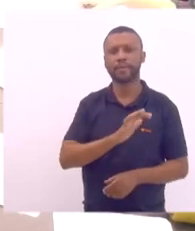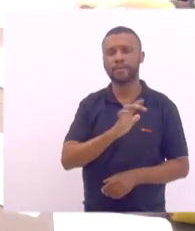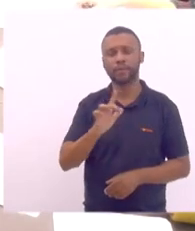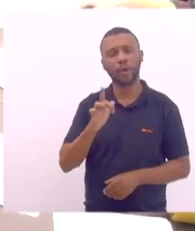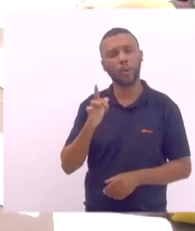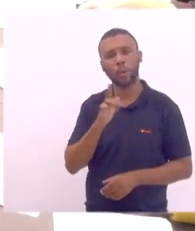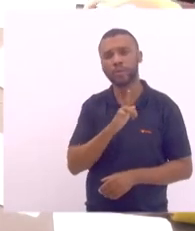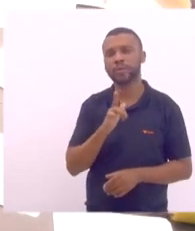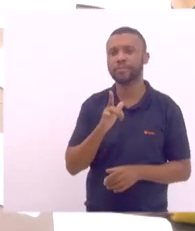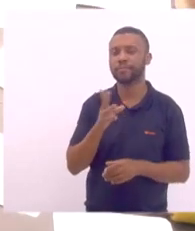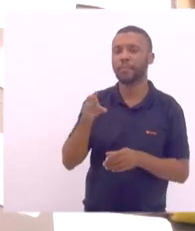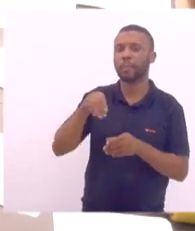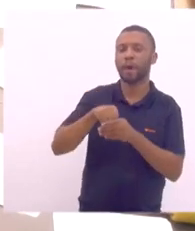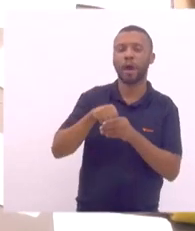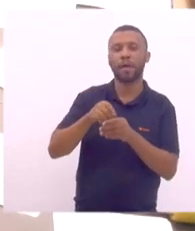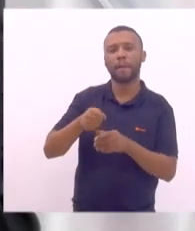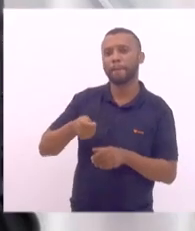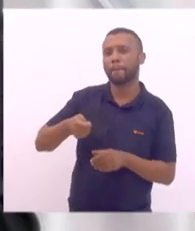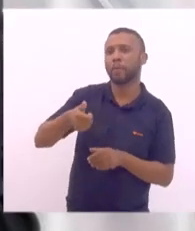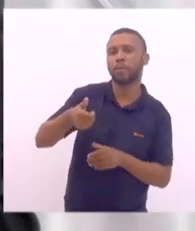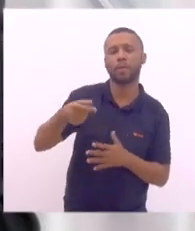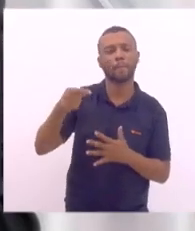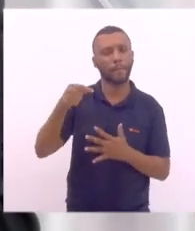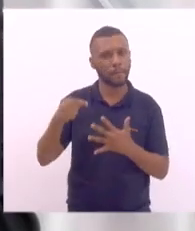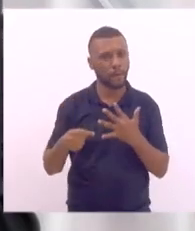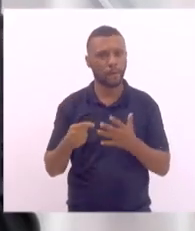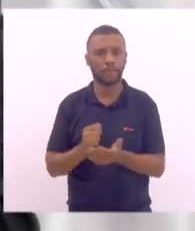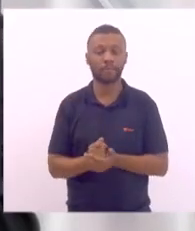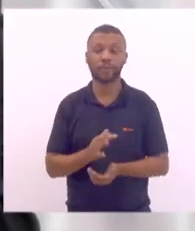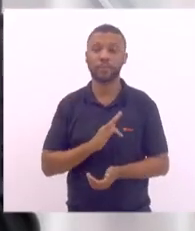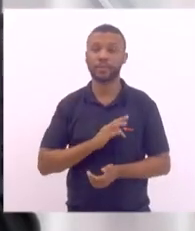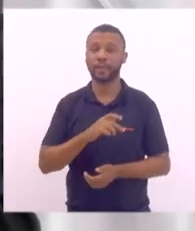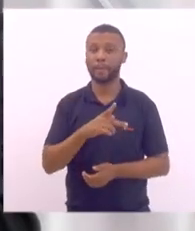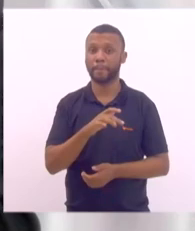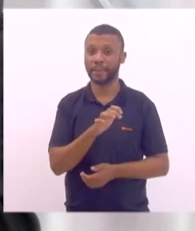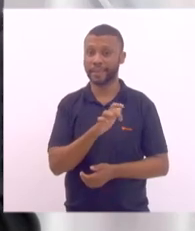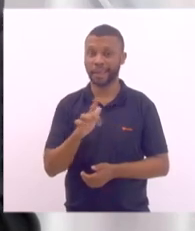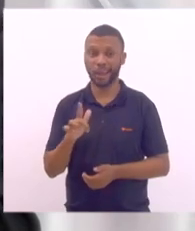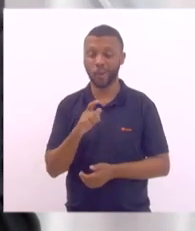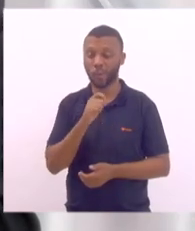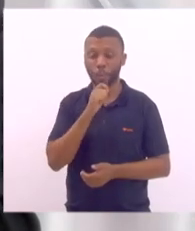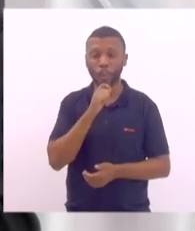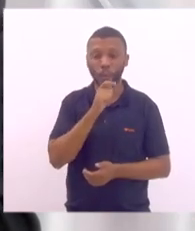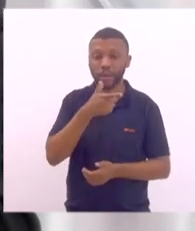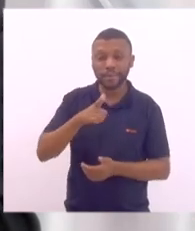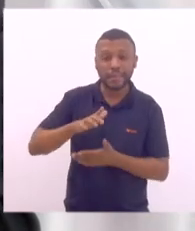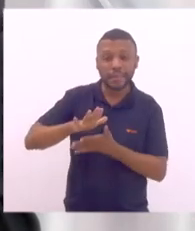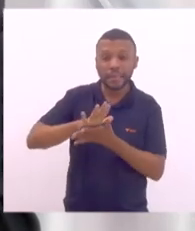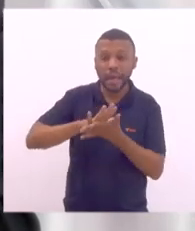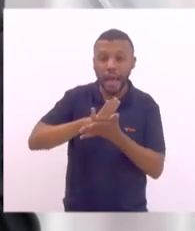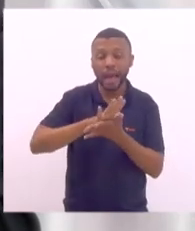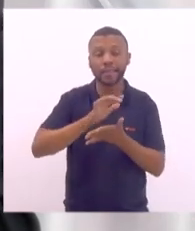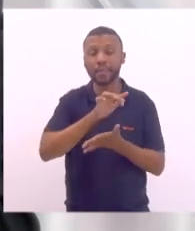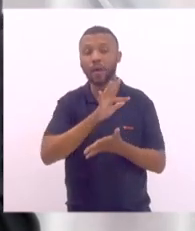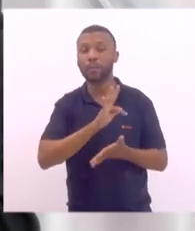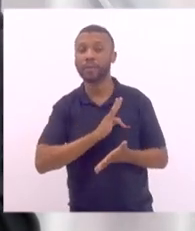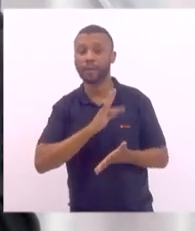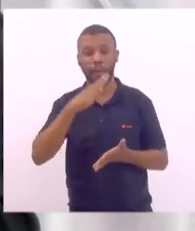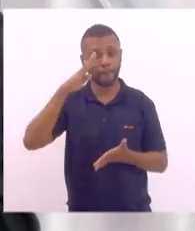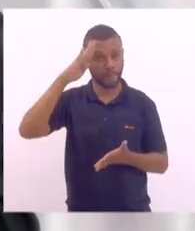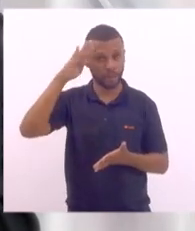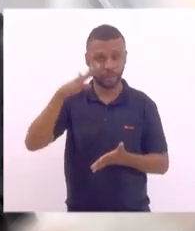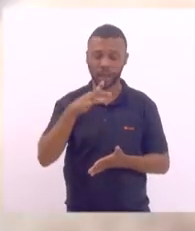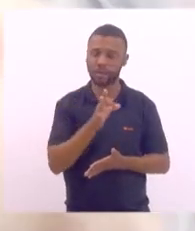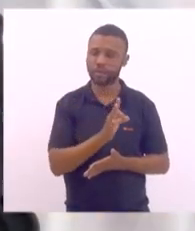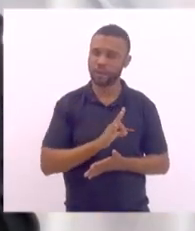para a inatividade as vantagens. A Polícia Penal não levou nem os policiais militares.